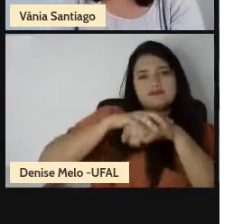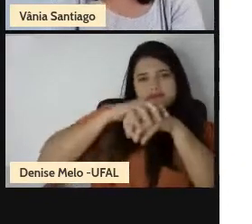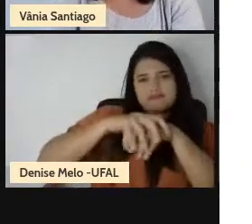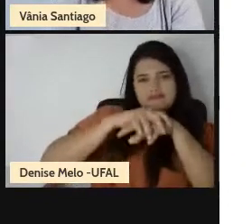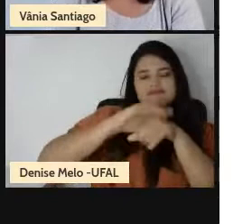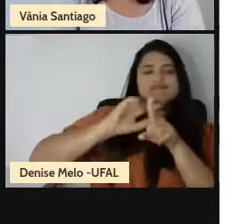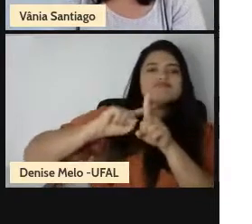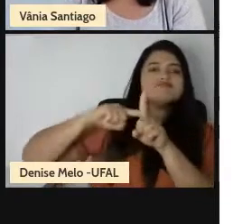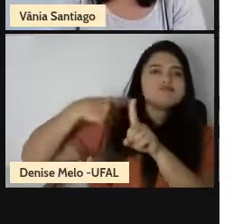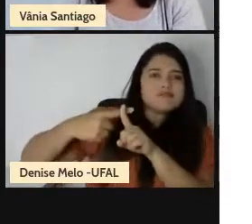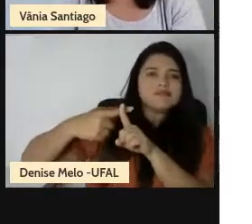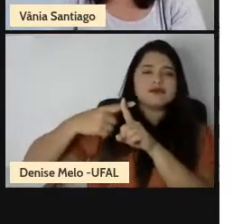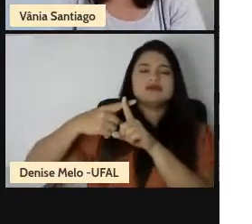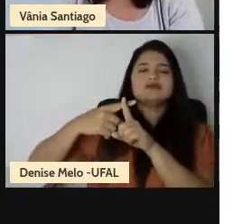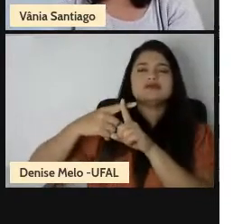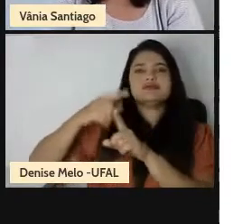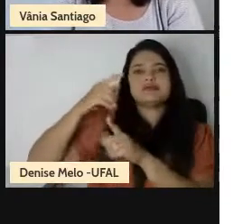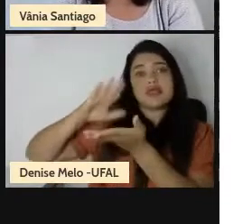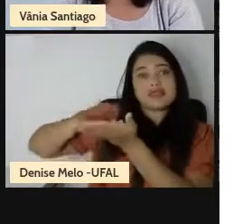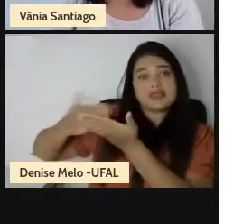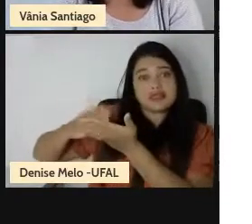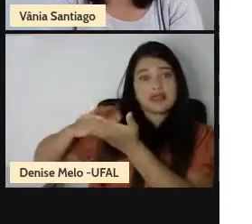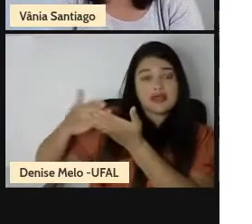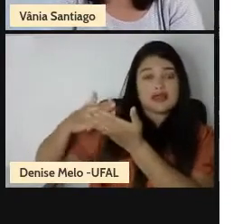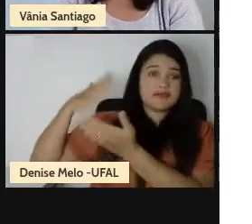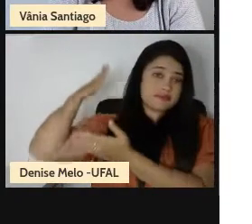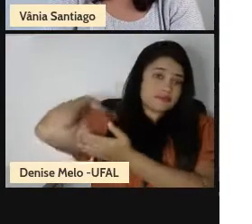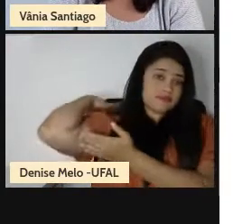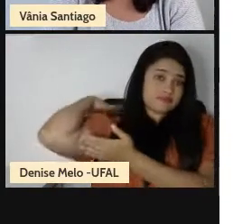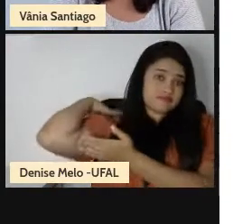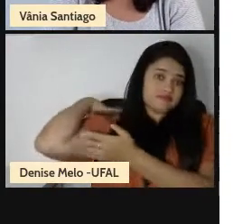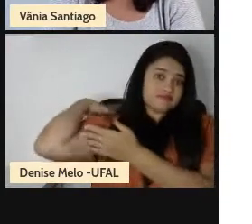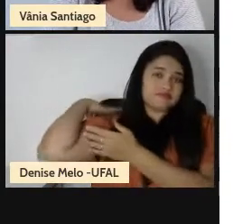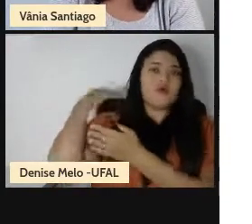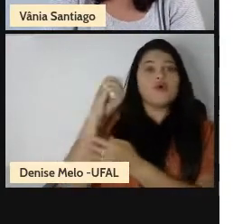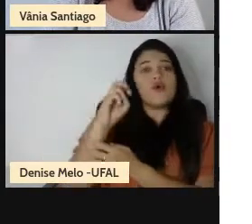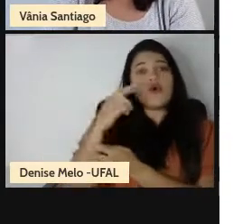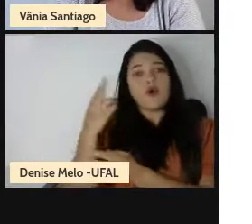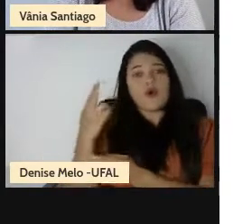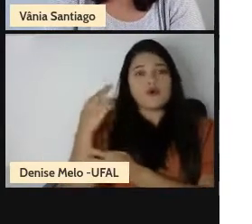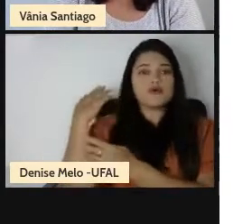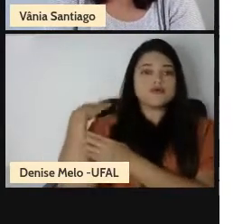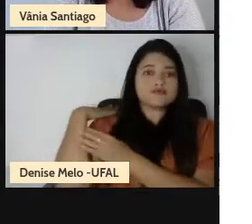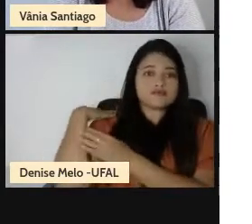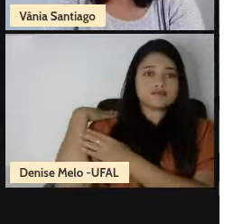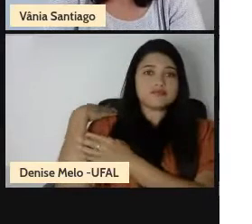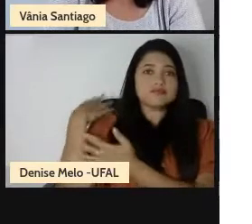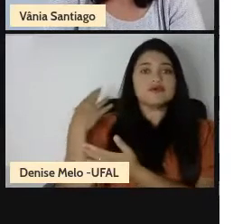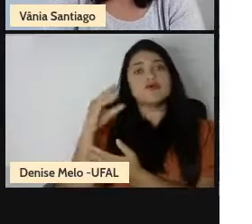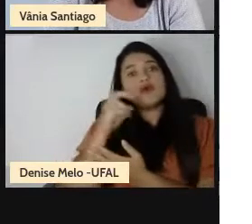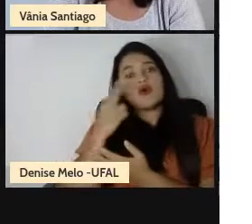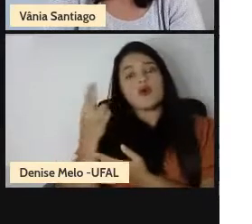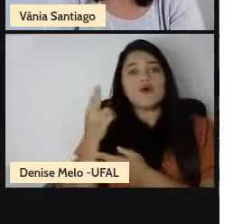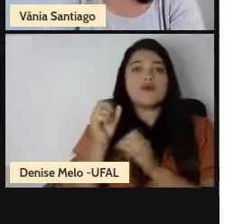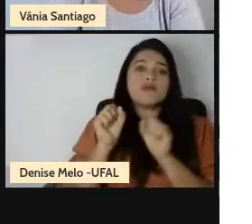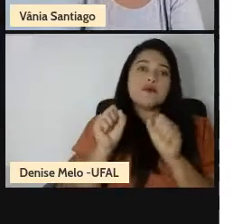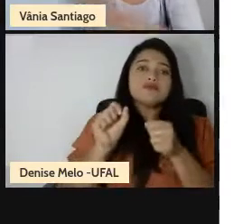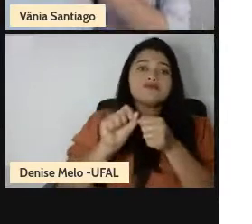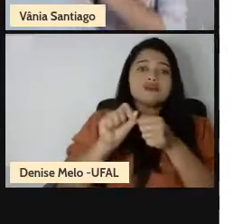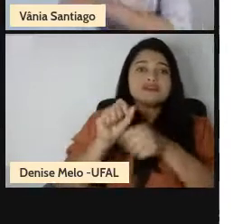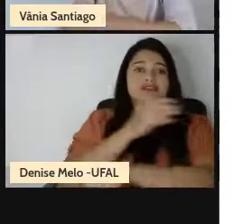tátil, mais a descrição, ou nas costas, como a Denise fez aqui, ou também usa o